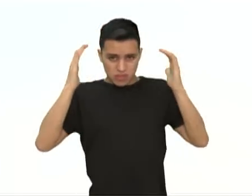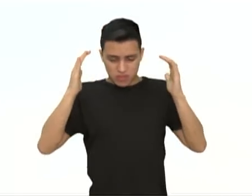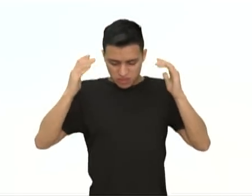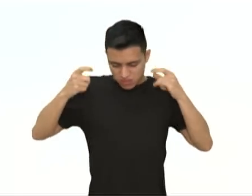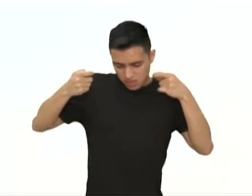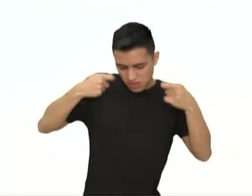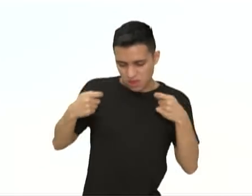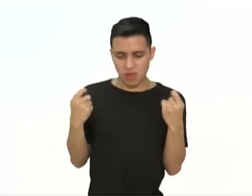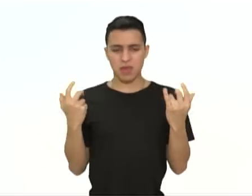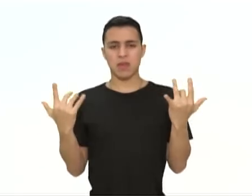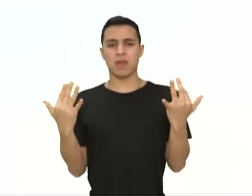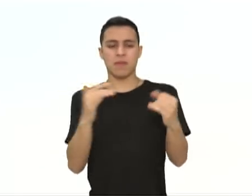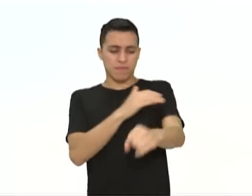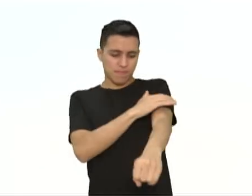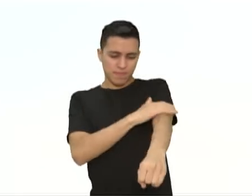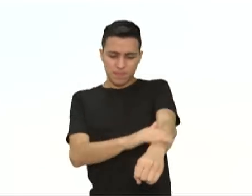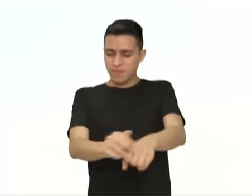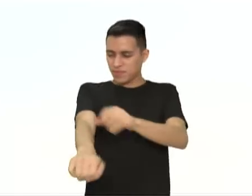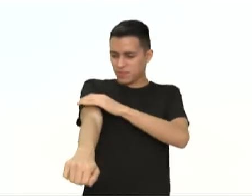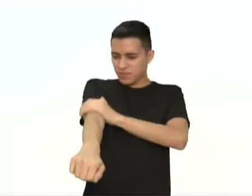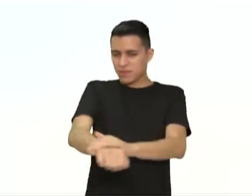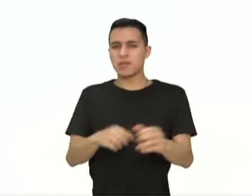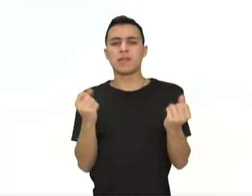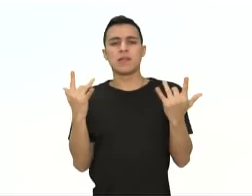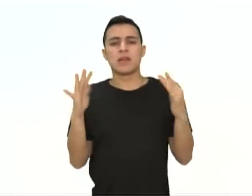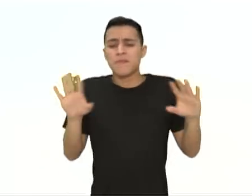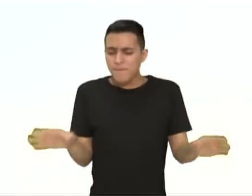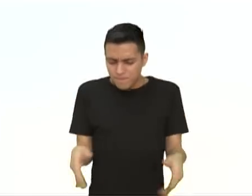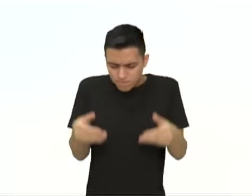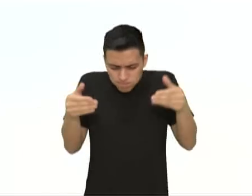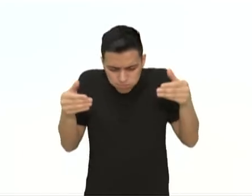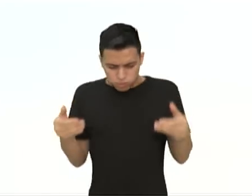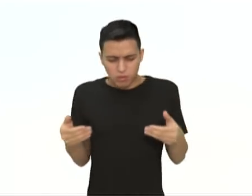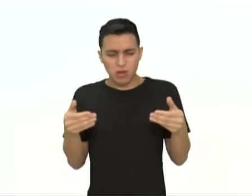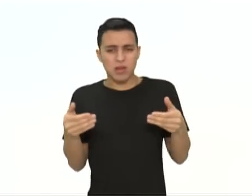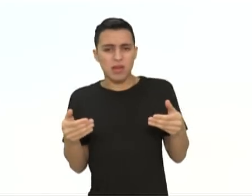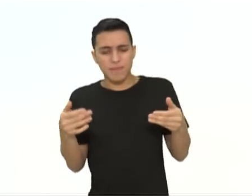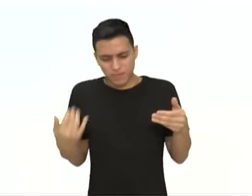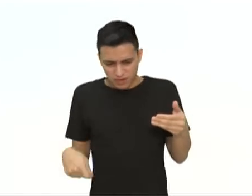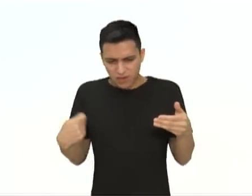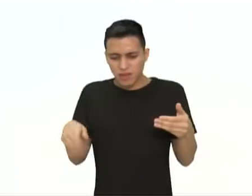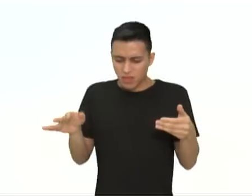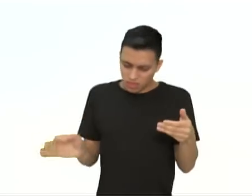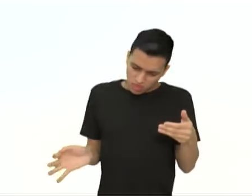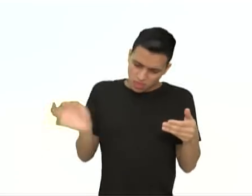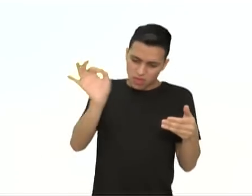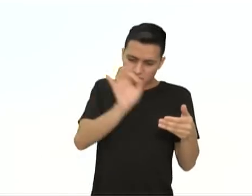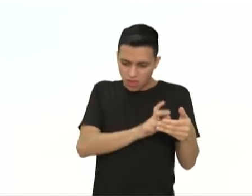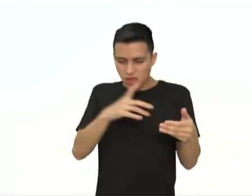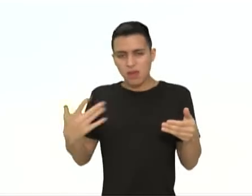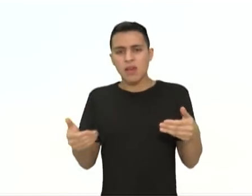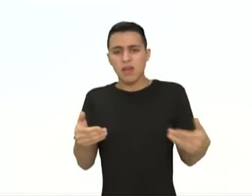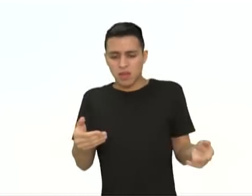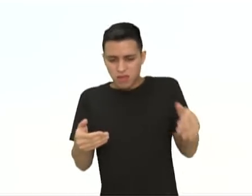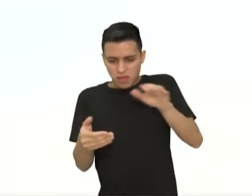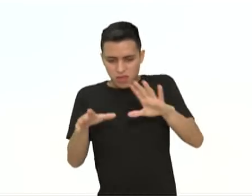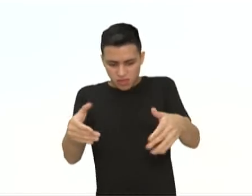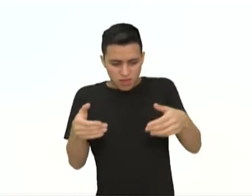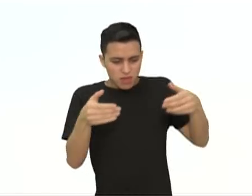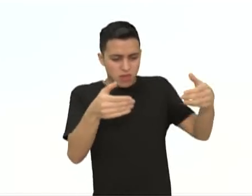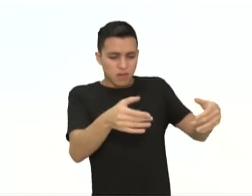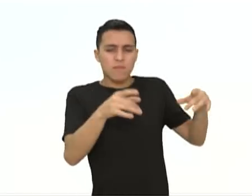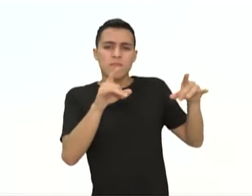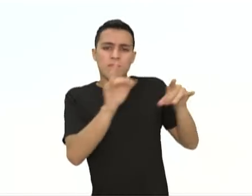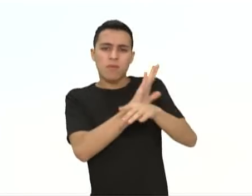braços, antebraços e mãos sustentam o livro. Você tem que virar a página. Você fecha o livro para ir